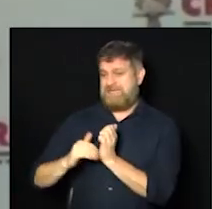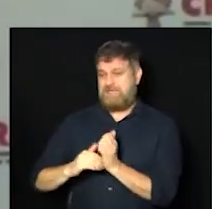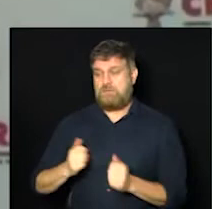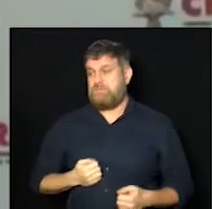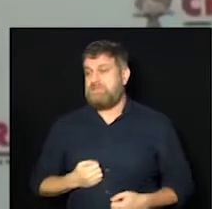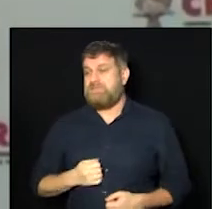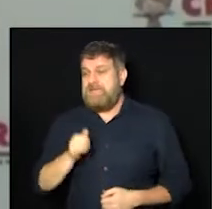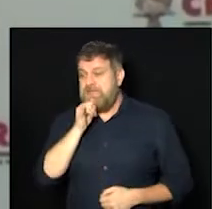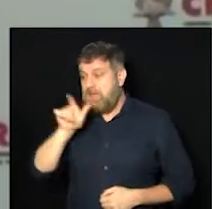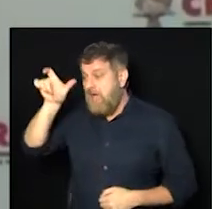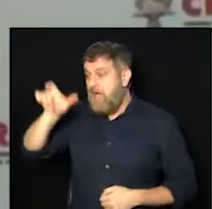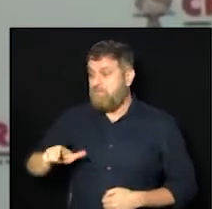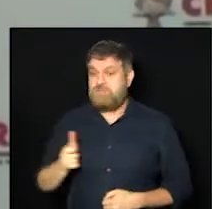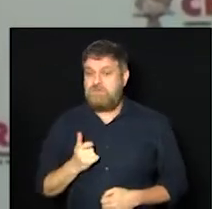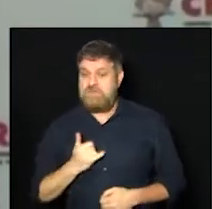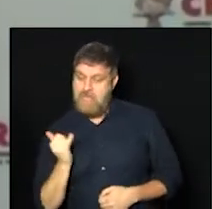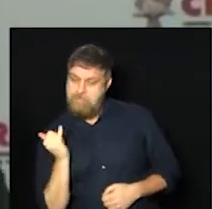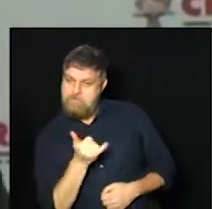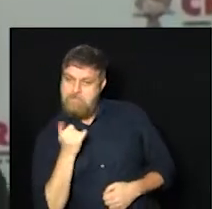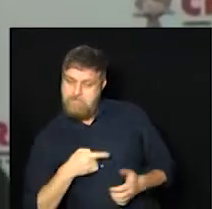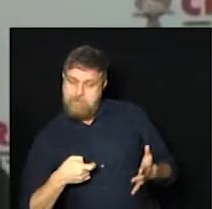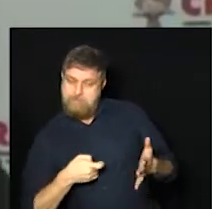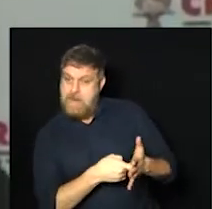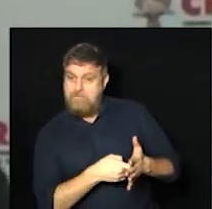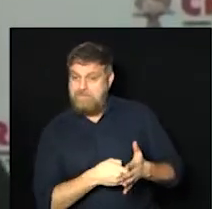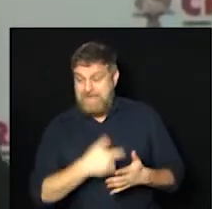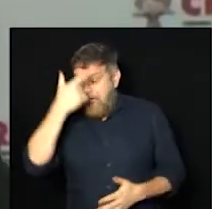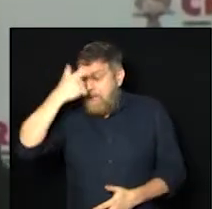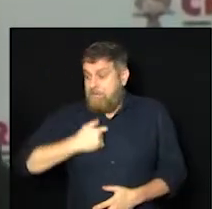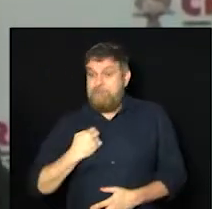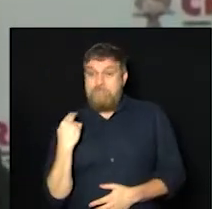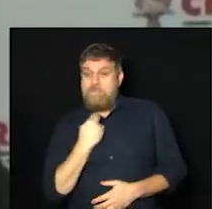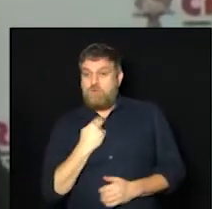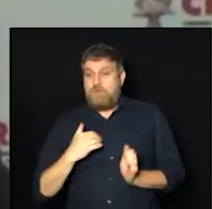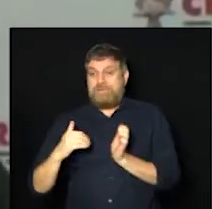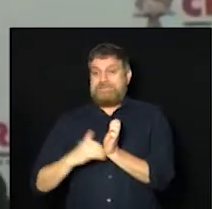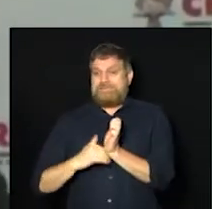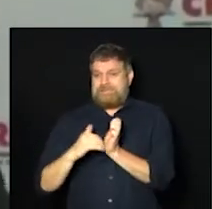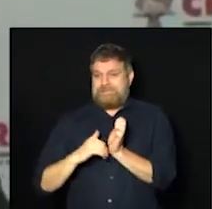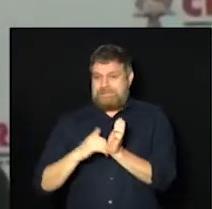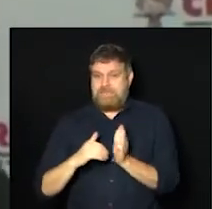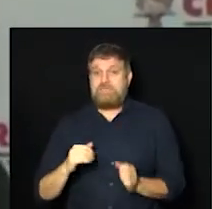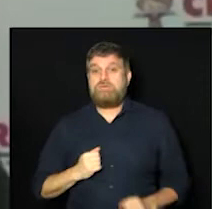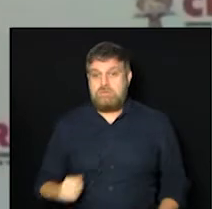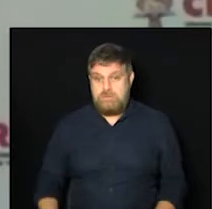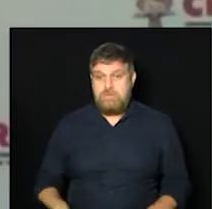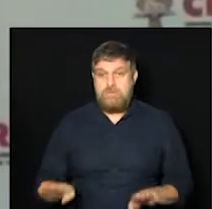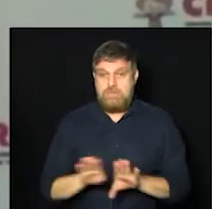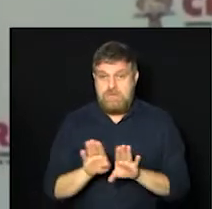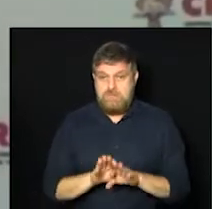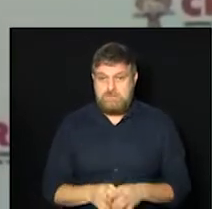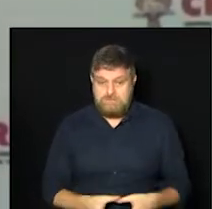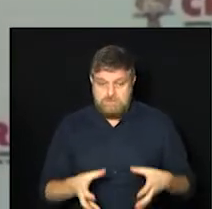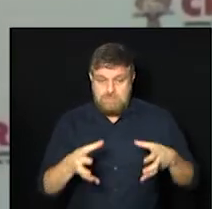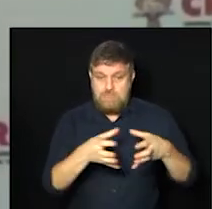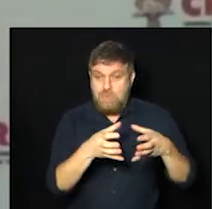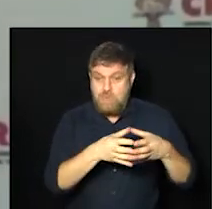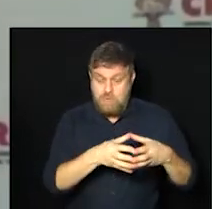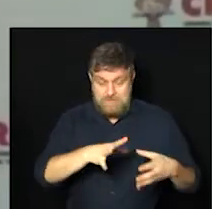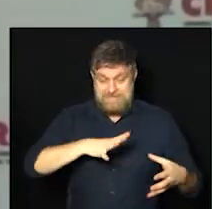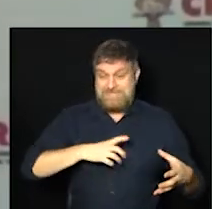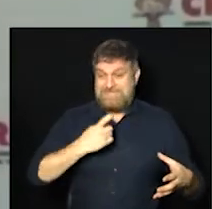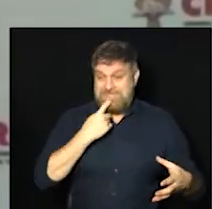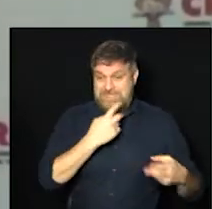uma notificação que a gente não pode se identificar, existem situações assim, e essas notificações, elas chegam até o órgão de proteção do